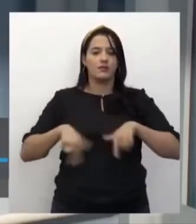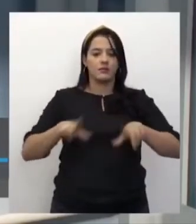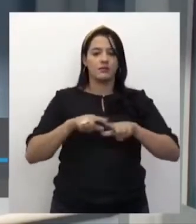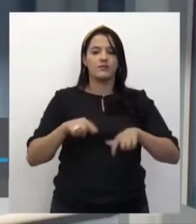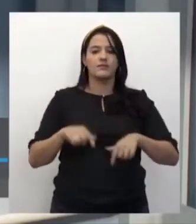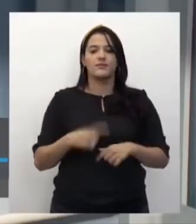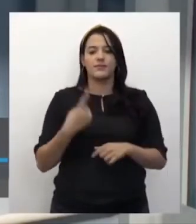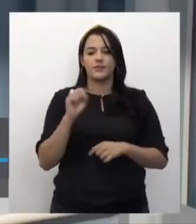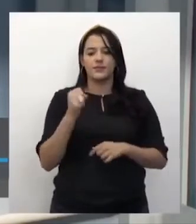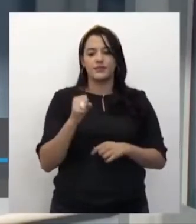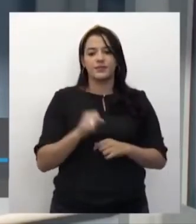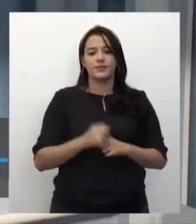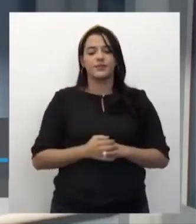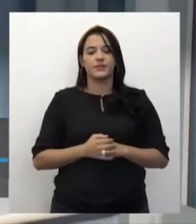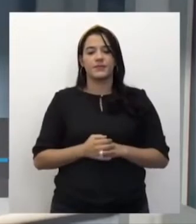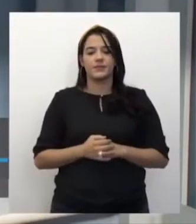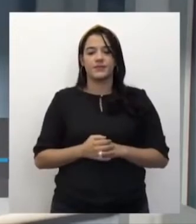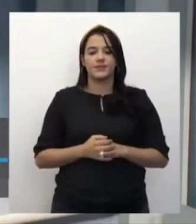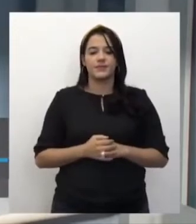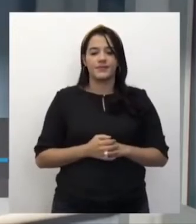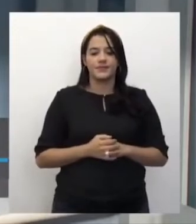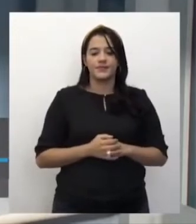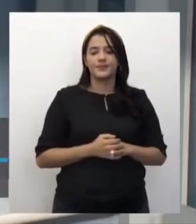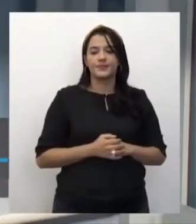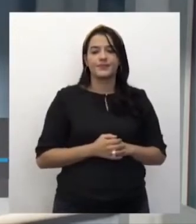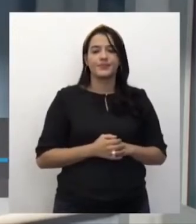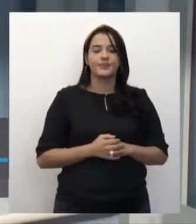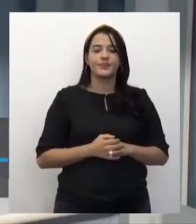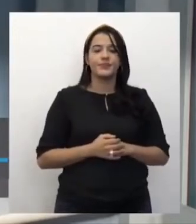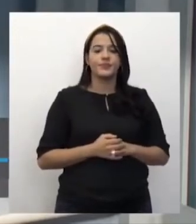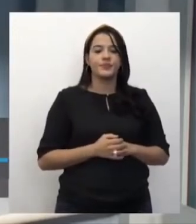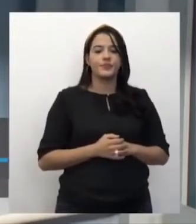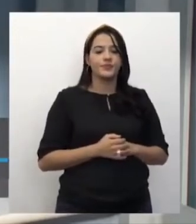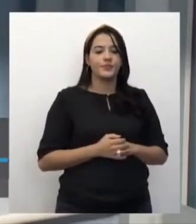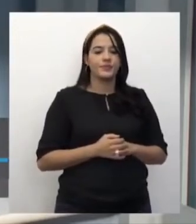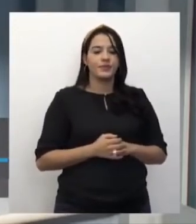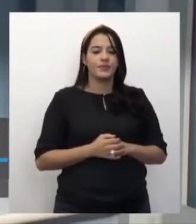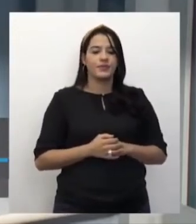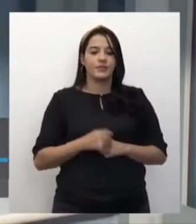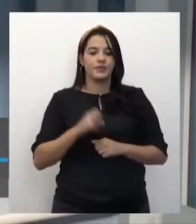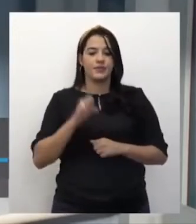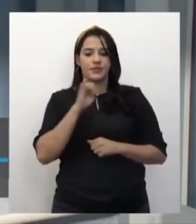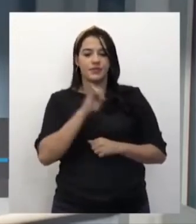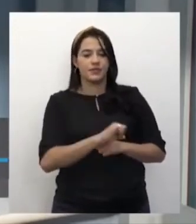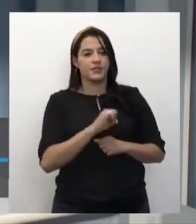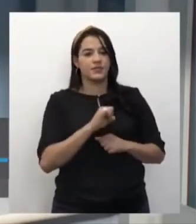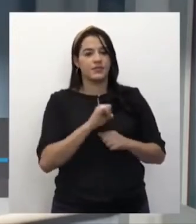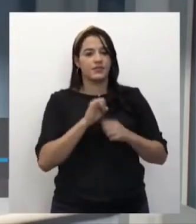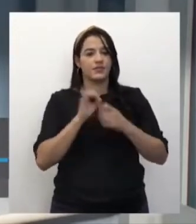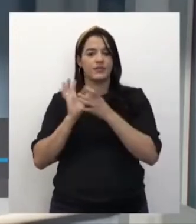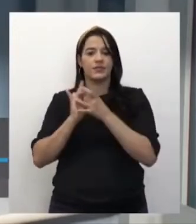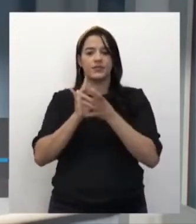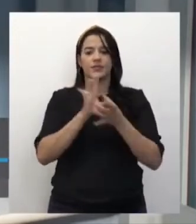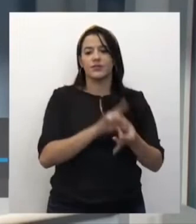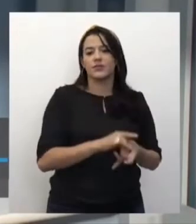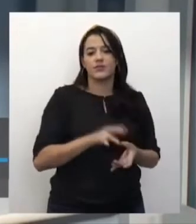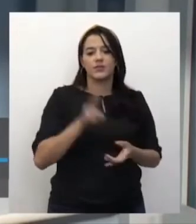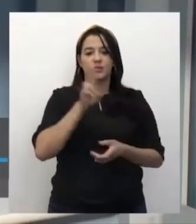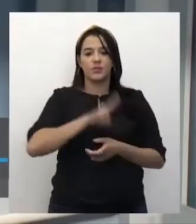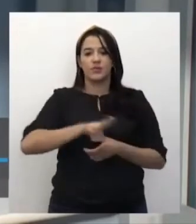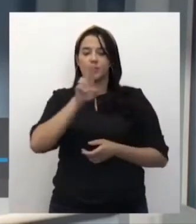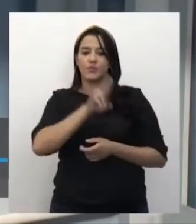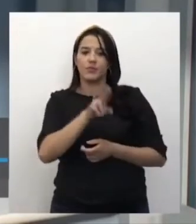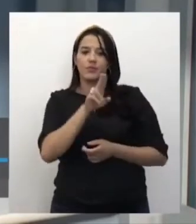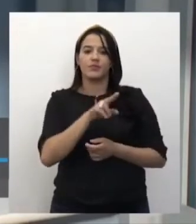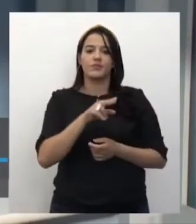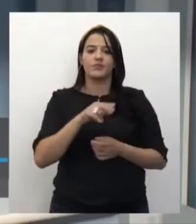anos. Bem legal esse seu comentário. Aqui mais uma perguntinha. Se você já esteve em algum contexto que você utilizou alguma gíria do